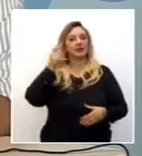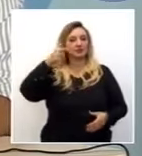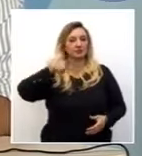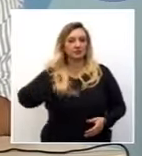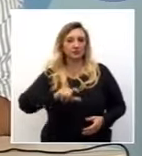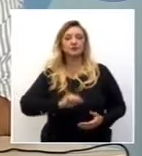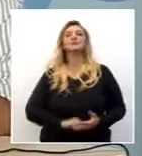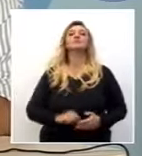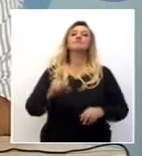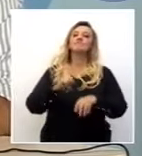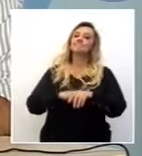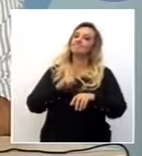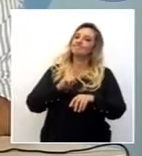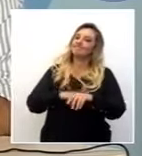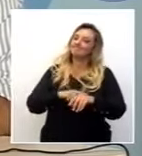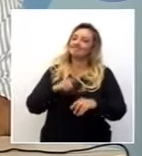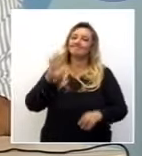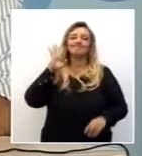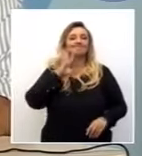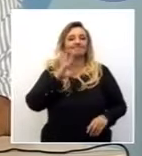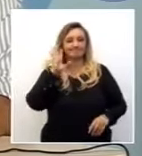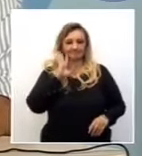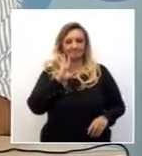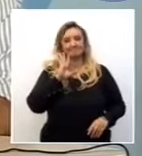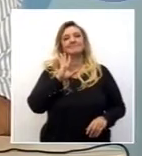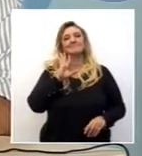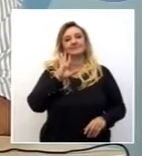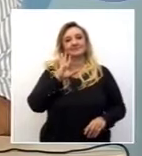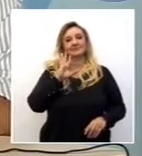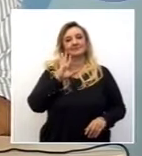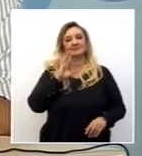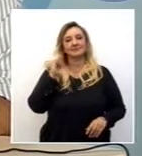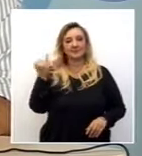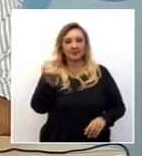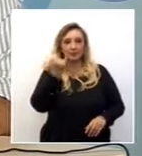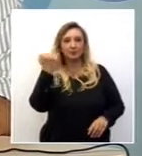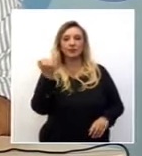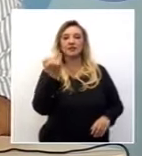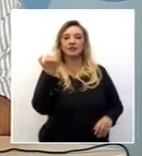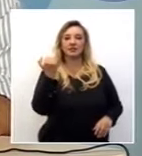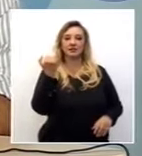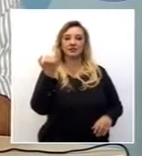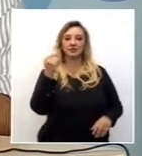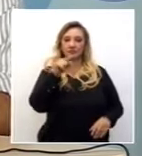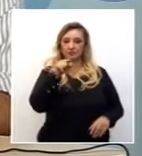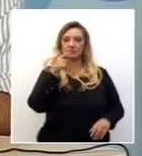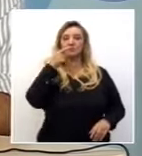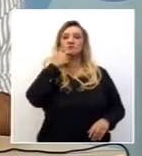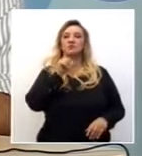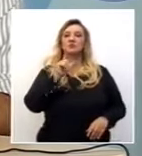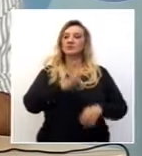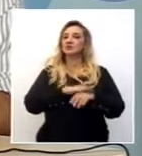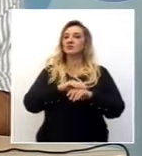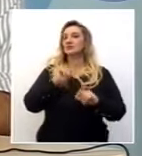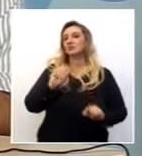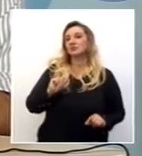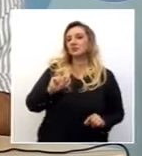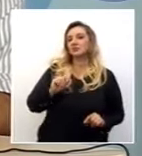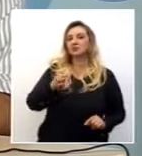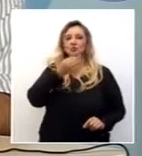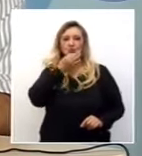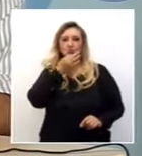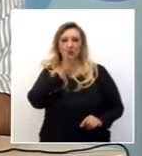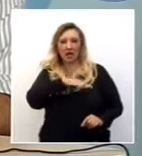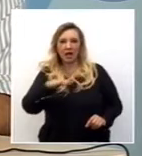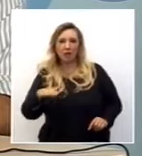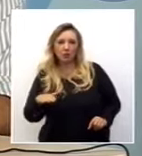vocês, é um momento muito bacana, um momento muito rico, né? Para vocês poderem fazer o quê? Olha, sugerir para